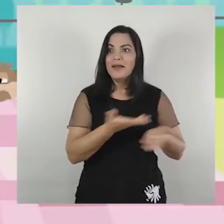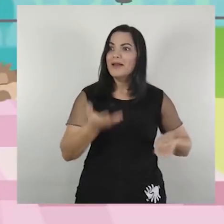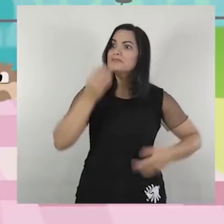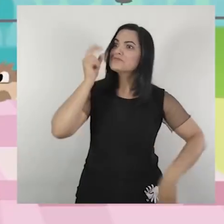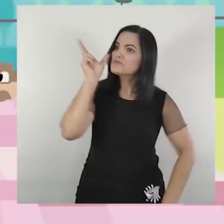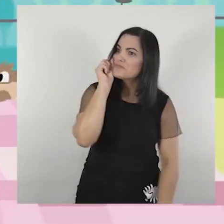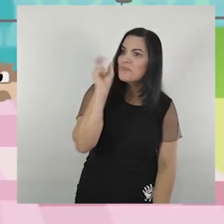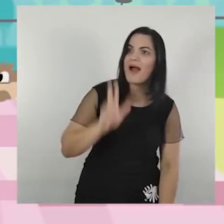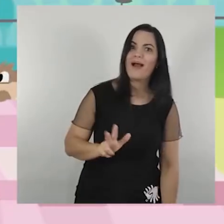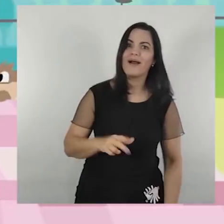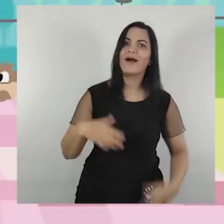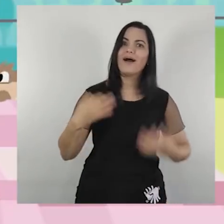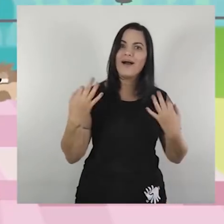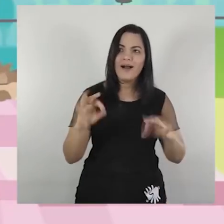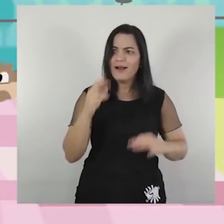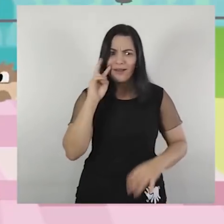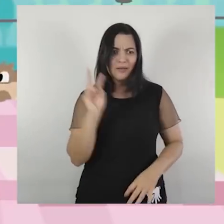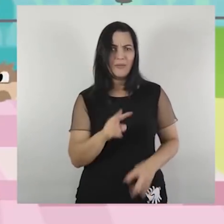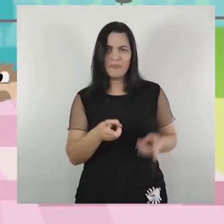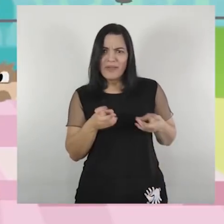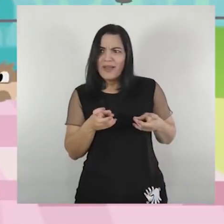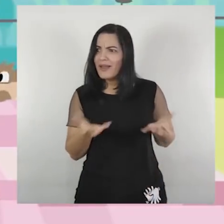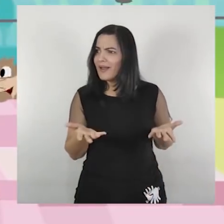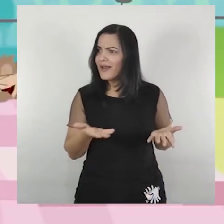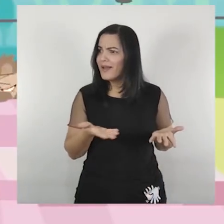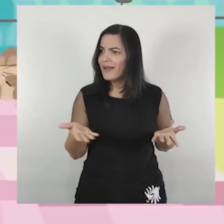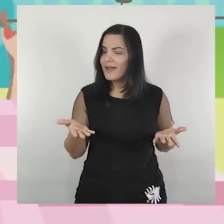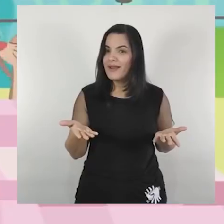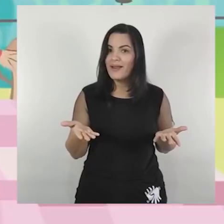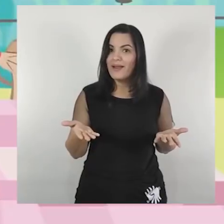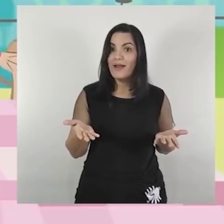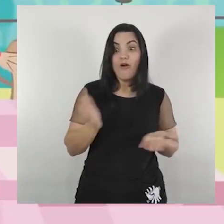Como são espertas! Vocês viram isso?